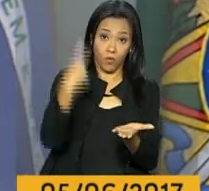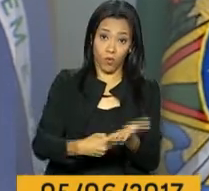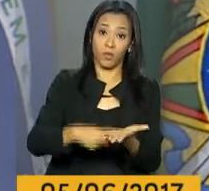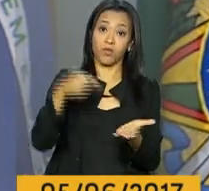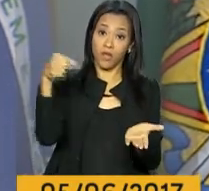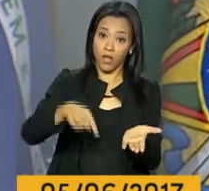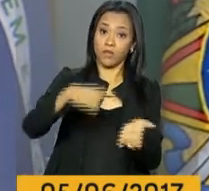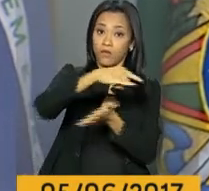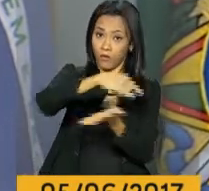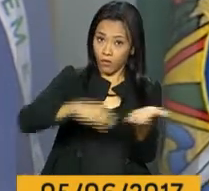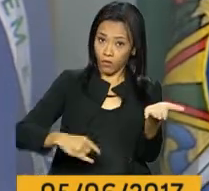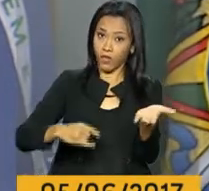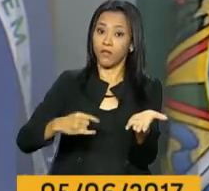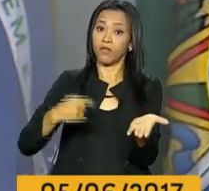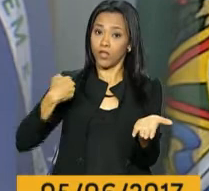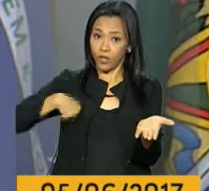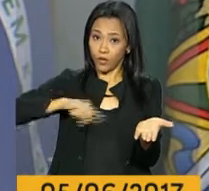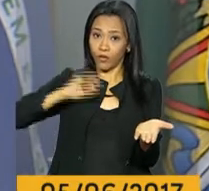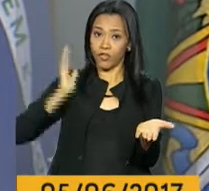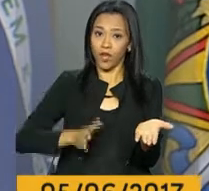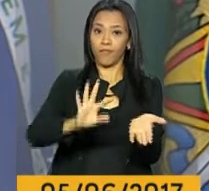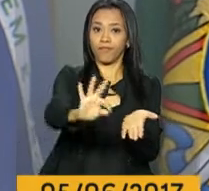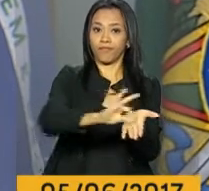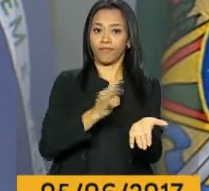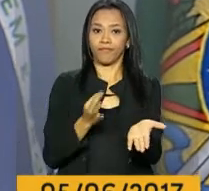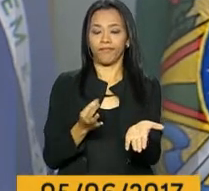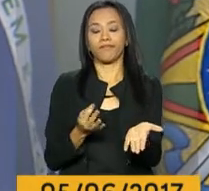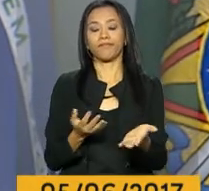acabamos de assinar